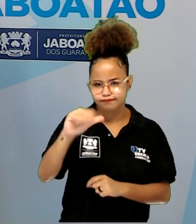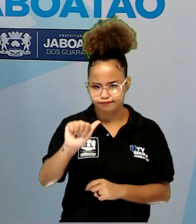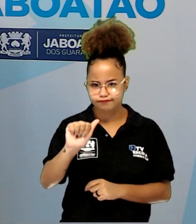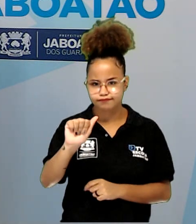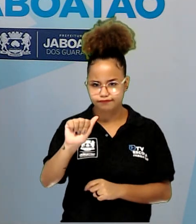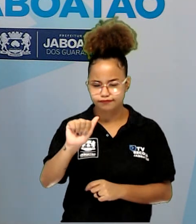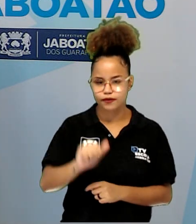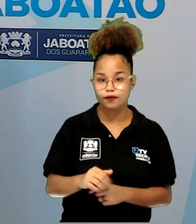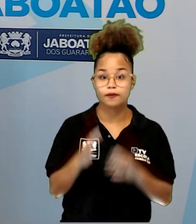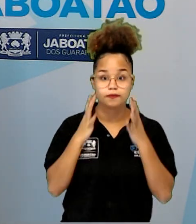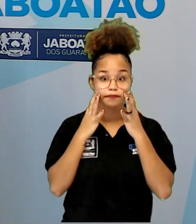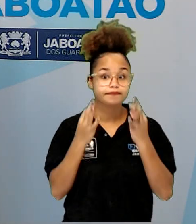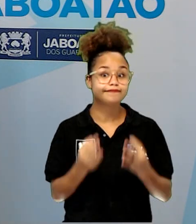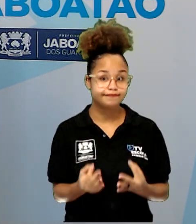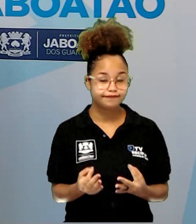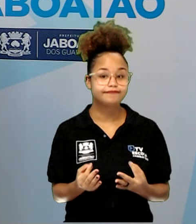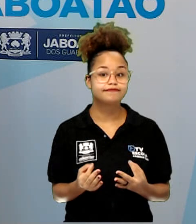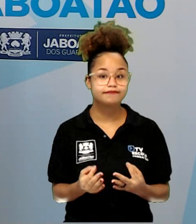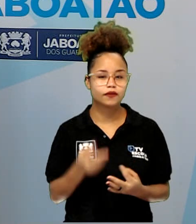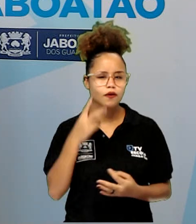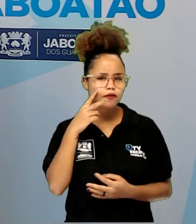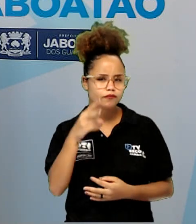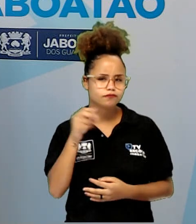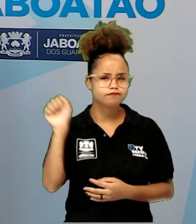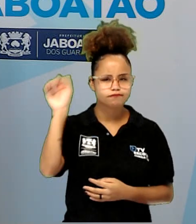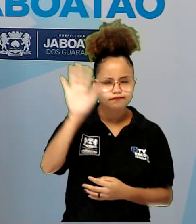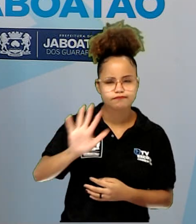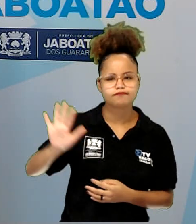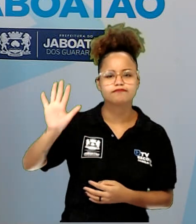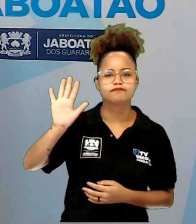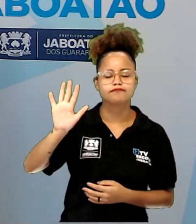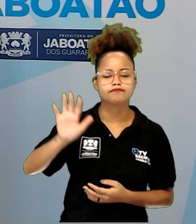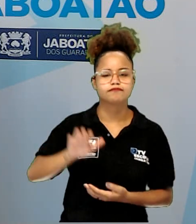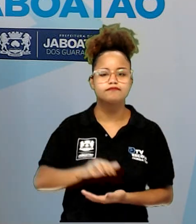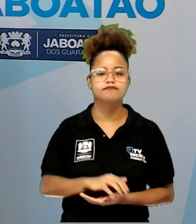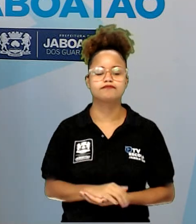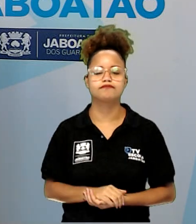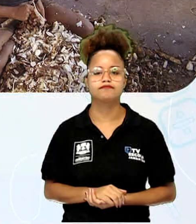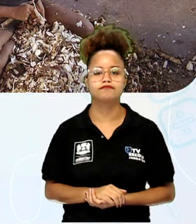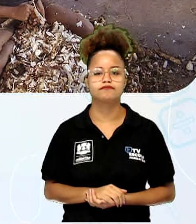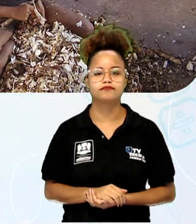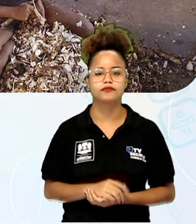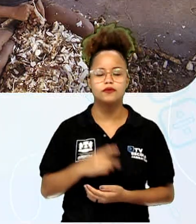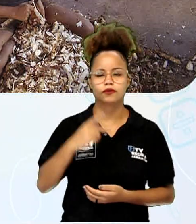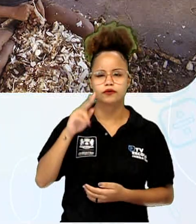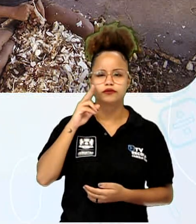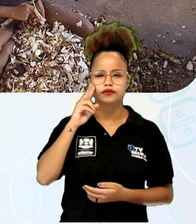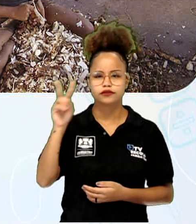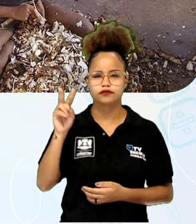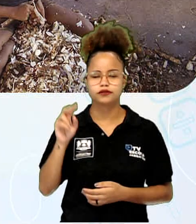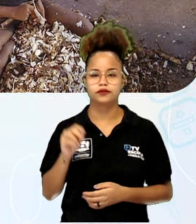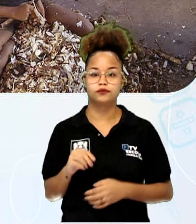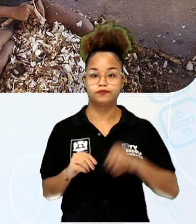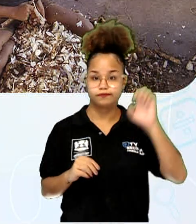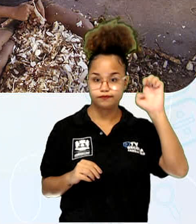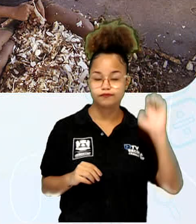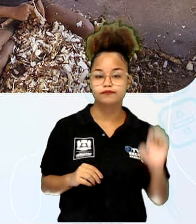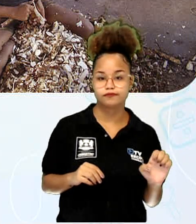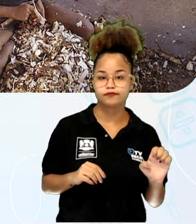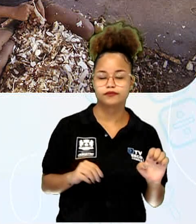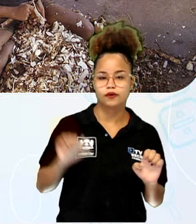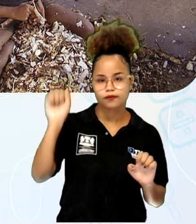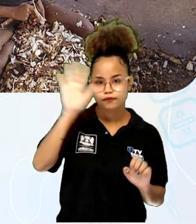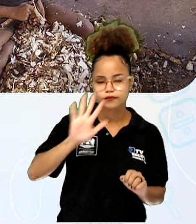Vamos prestar atenção a essas duas imagens. No seu canto esquerdo da tela, nós